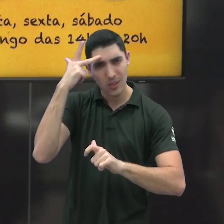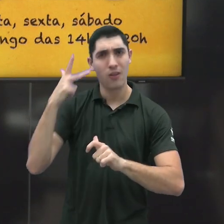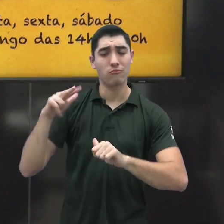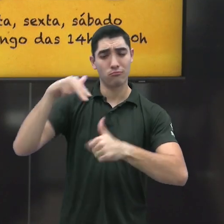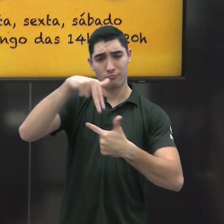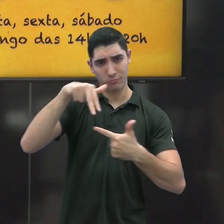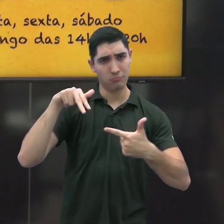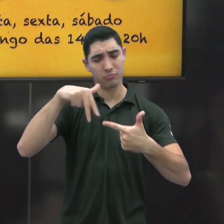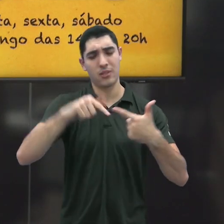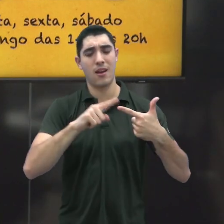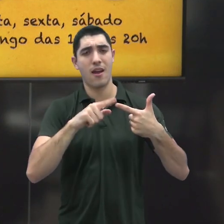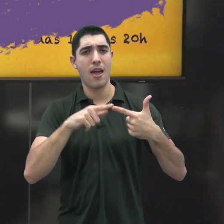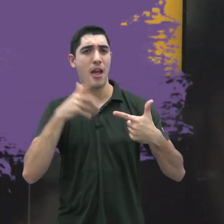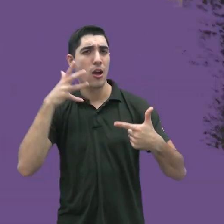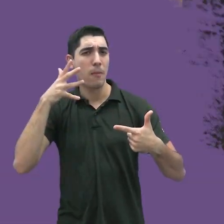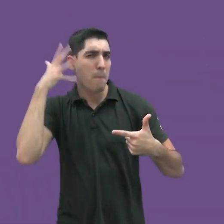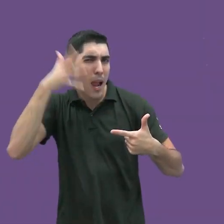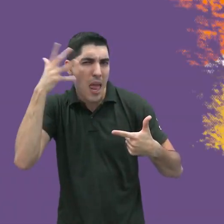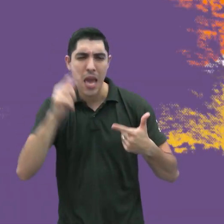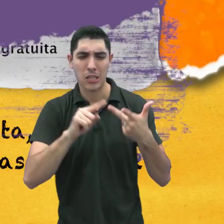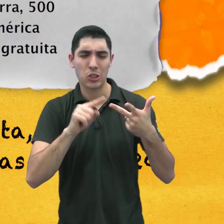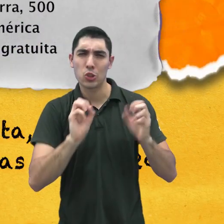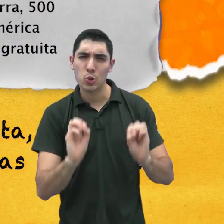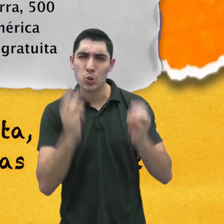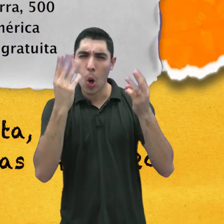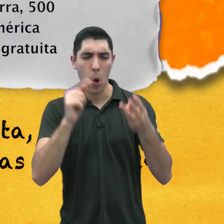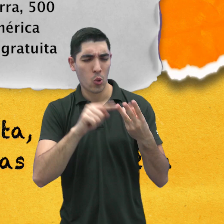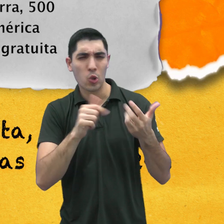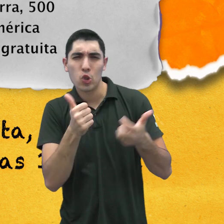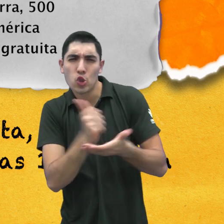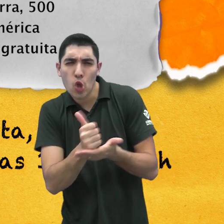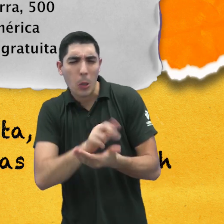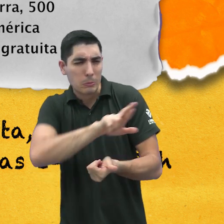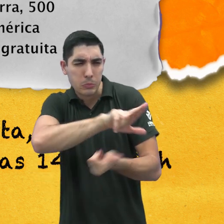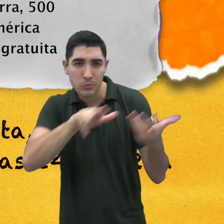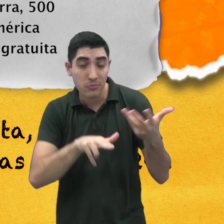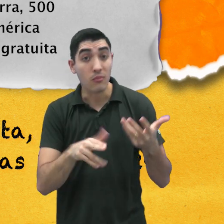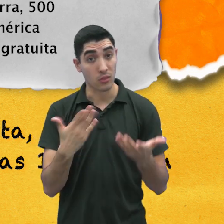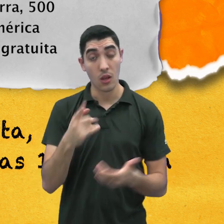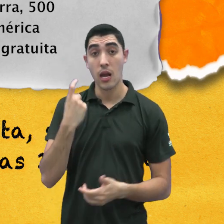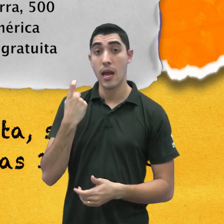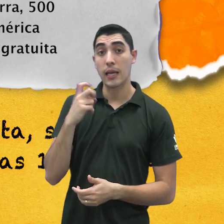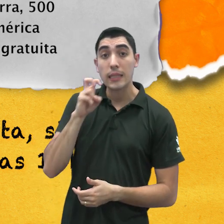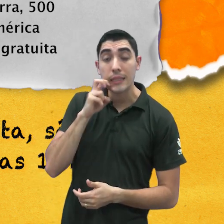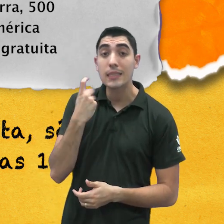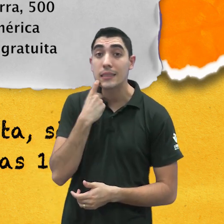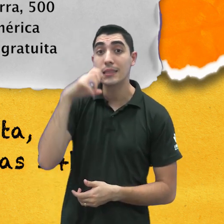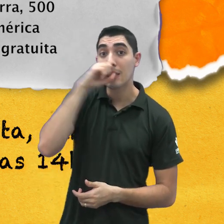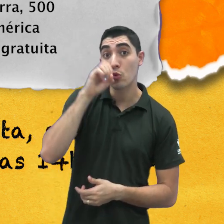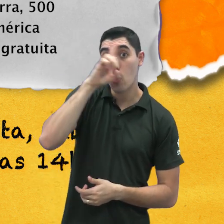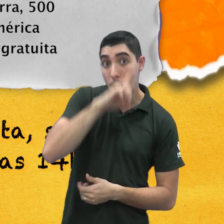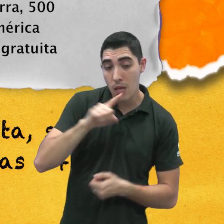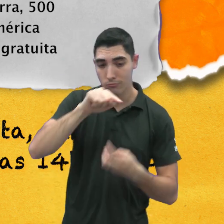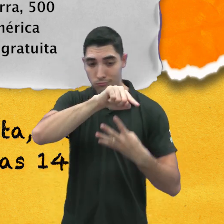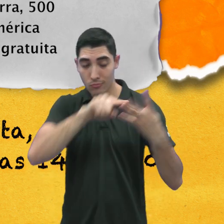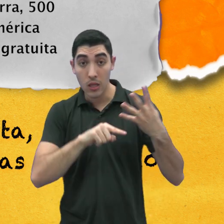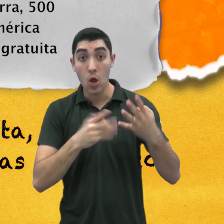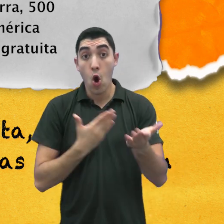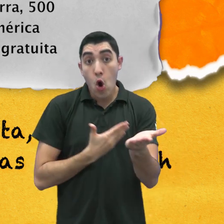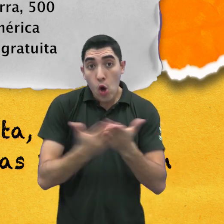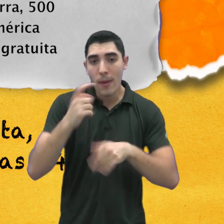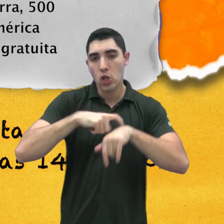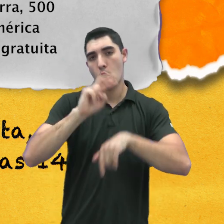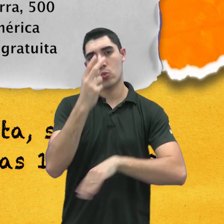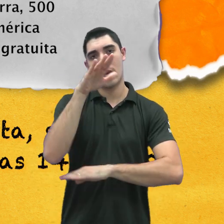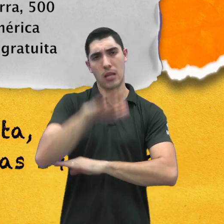show de cosplay, jogos e muito mais. Então a feira, né, todo esse feriadão aí, quinta, sexta, sábado e domingo, e começa sempre a partir das